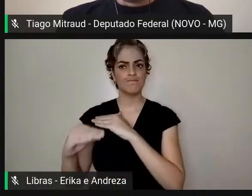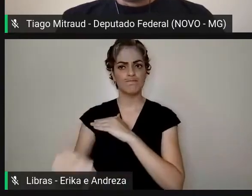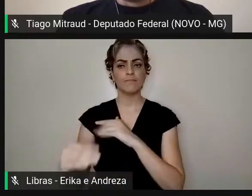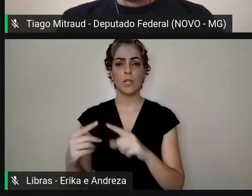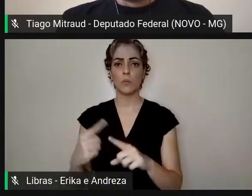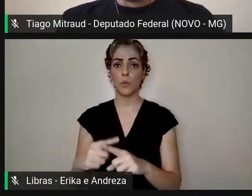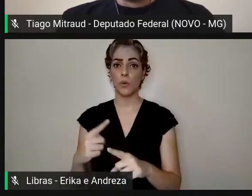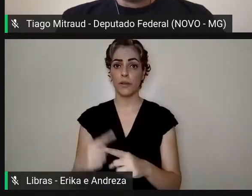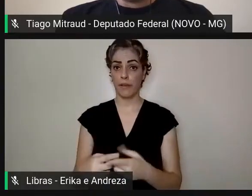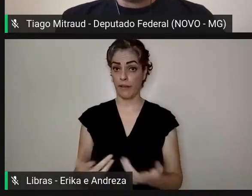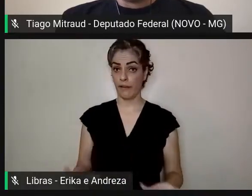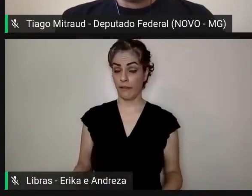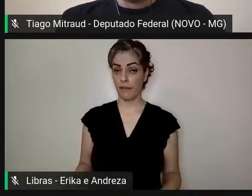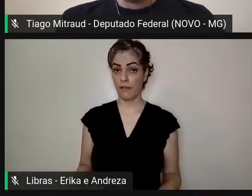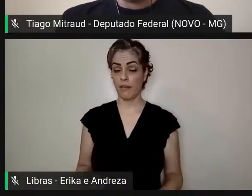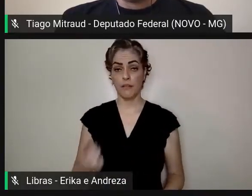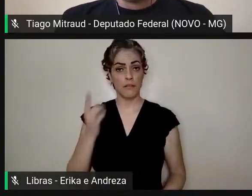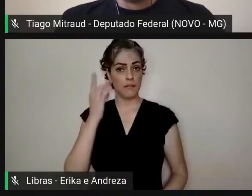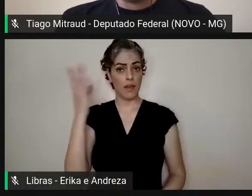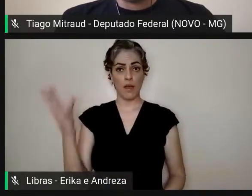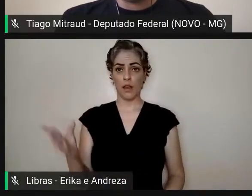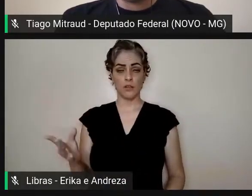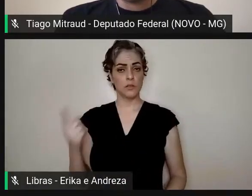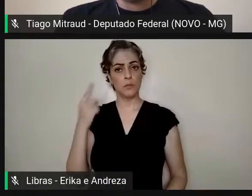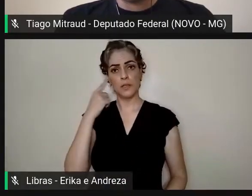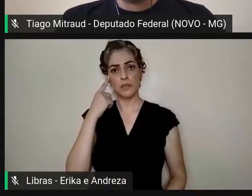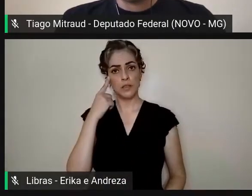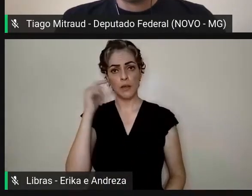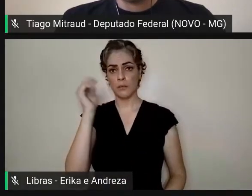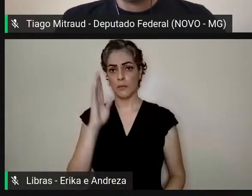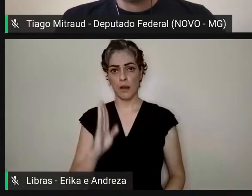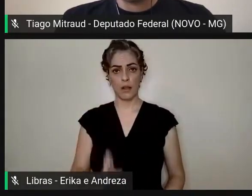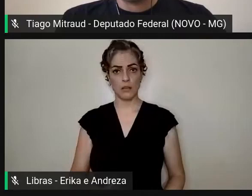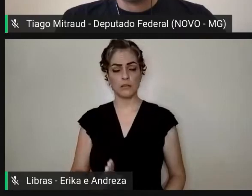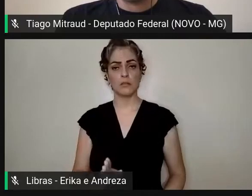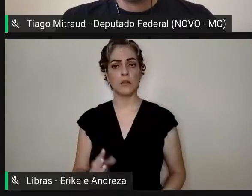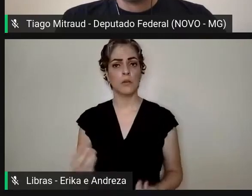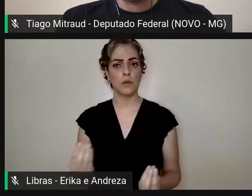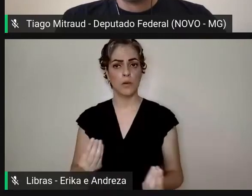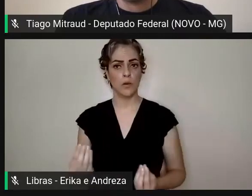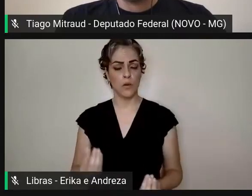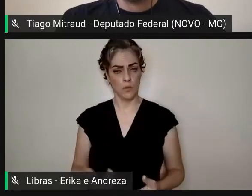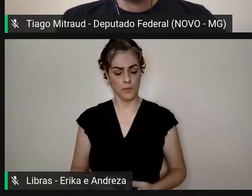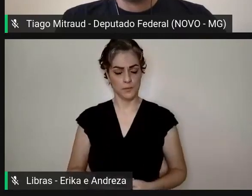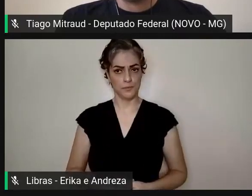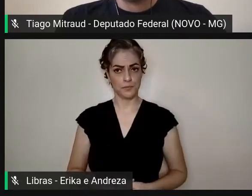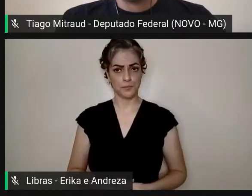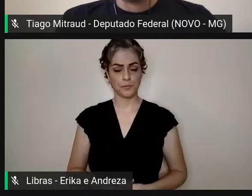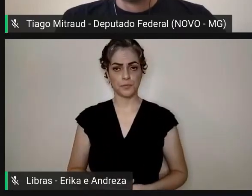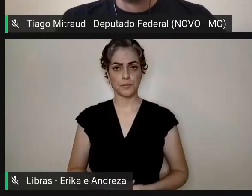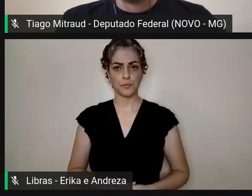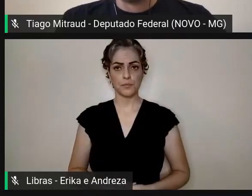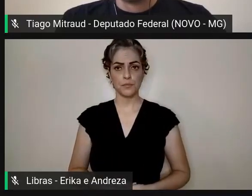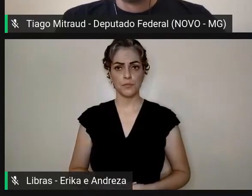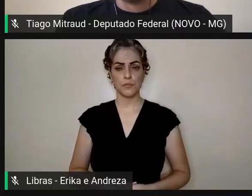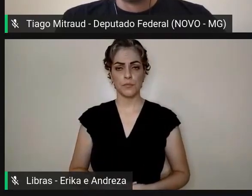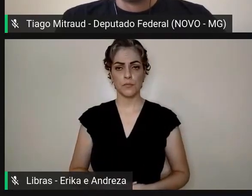fácil, num país como o Brasil, você desencorajar uma atuação mais isenta de um